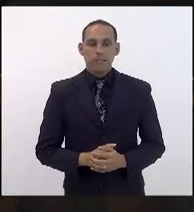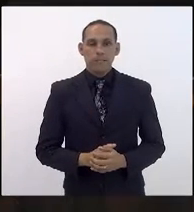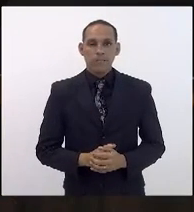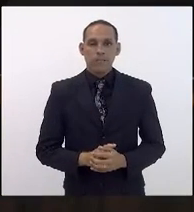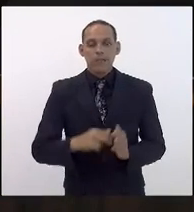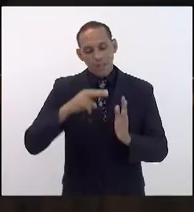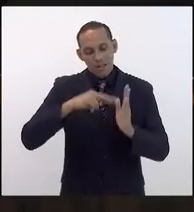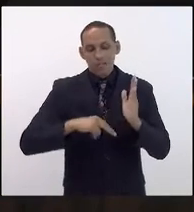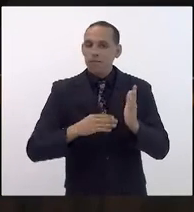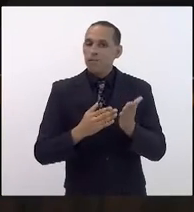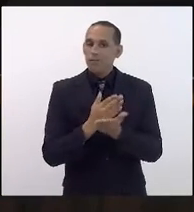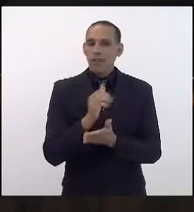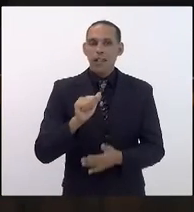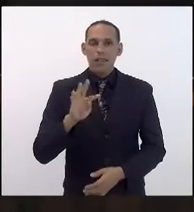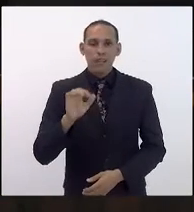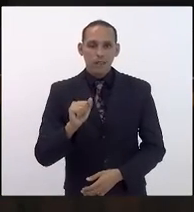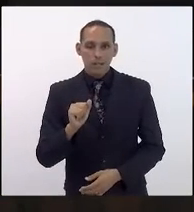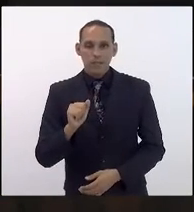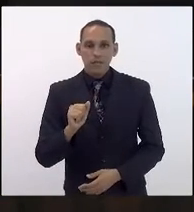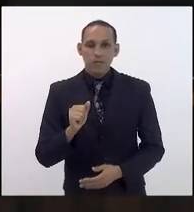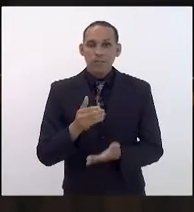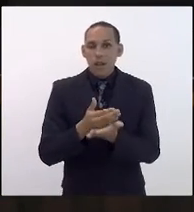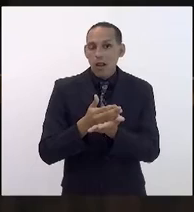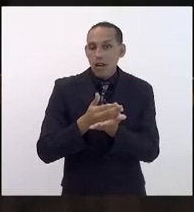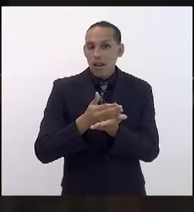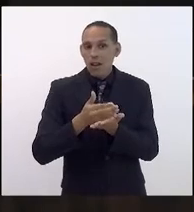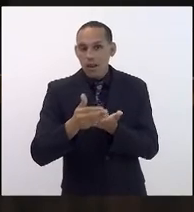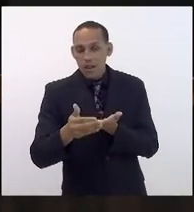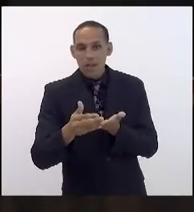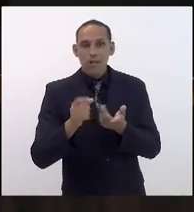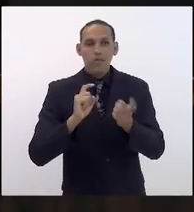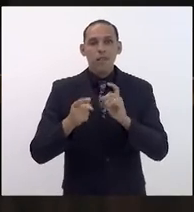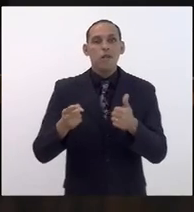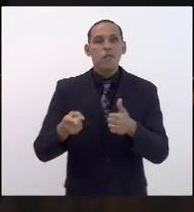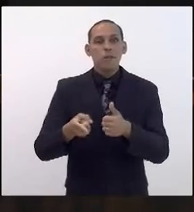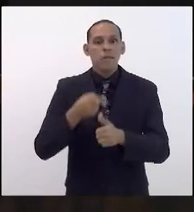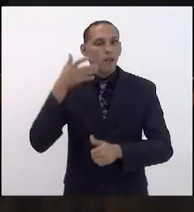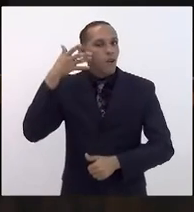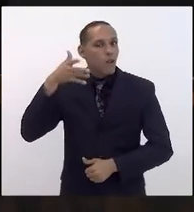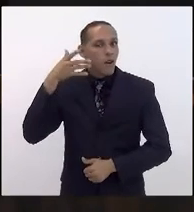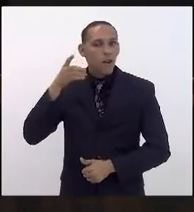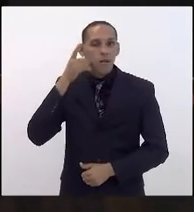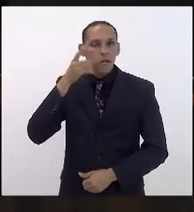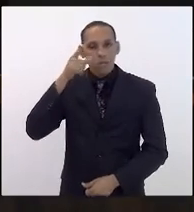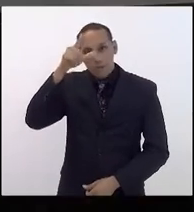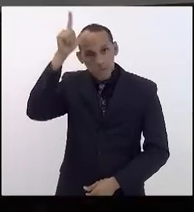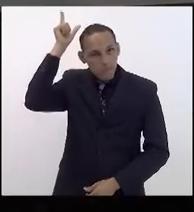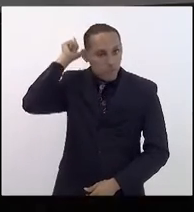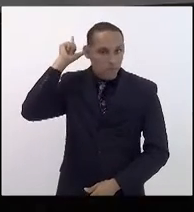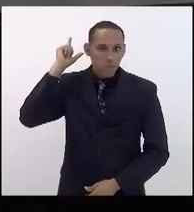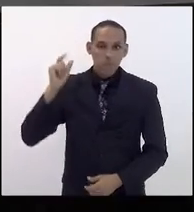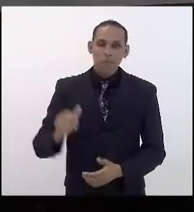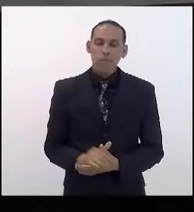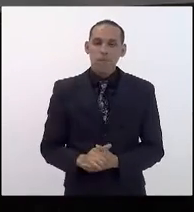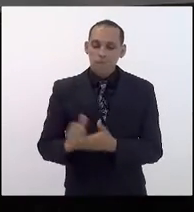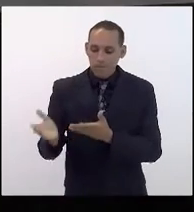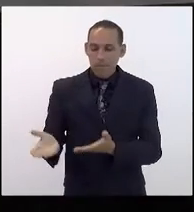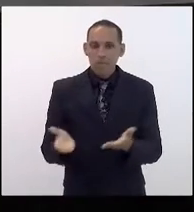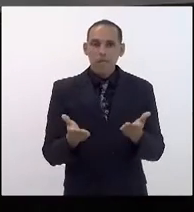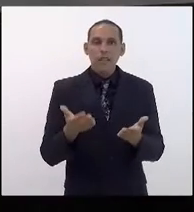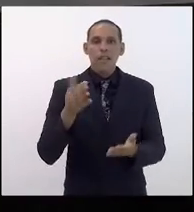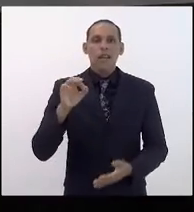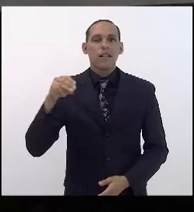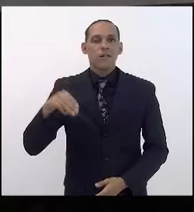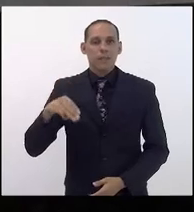lida e aprovada a ata passa seu expediente Inicial primeiro orador inscrito o nome dele tá Luiz Paulo vossa excelência' e